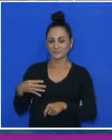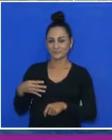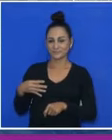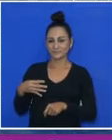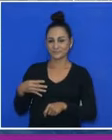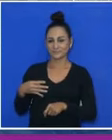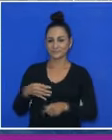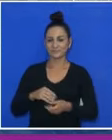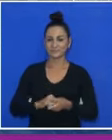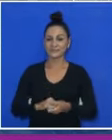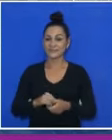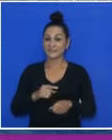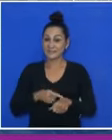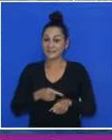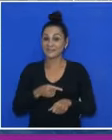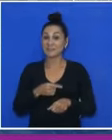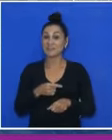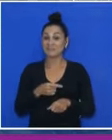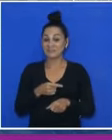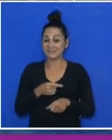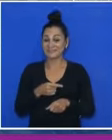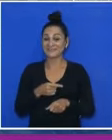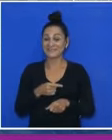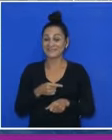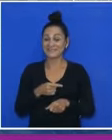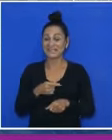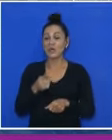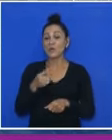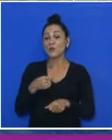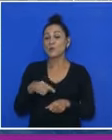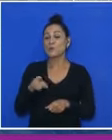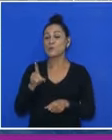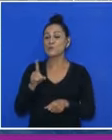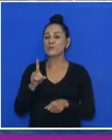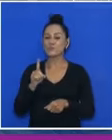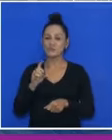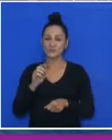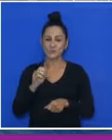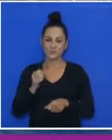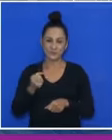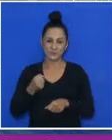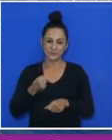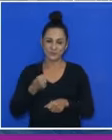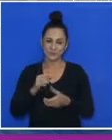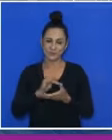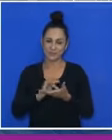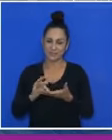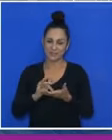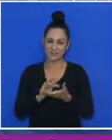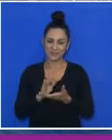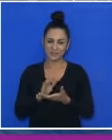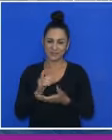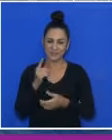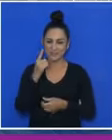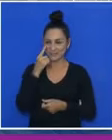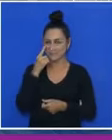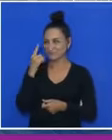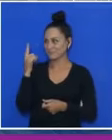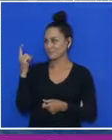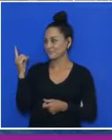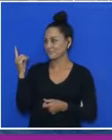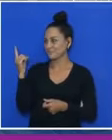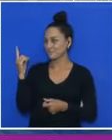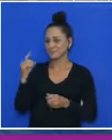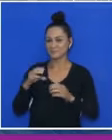14. E agora, o 15º e último número da Loto Fácil.